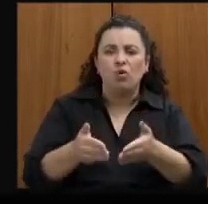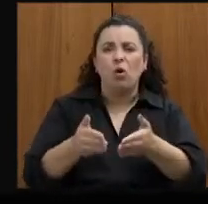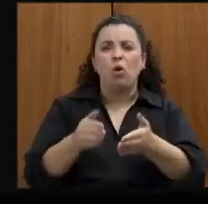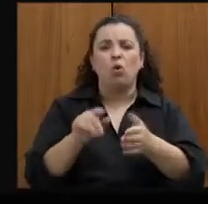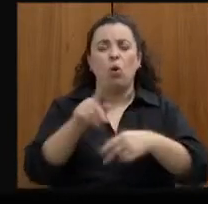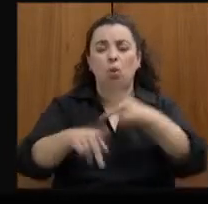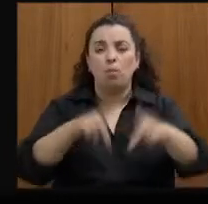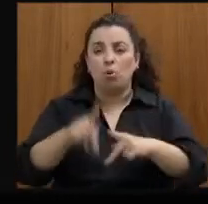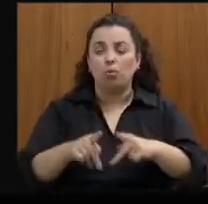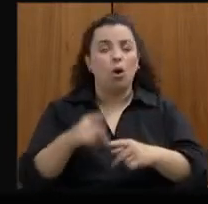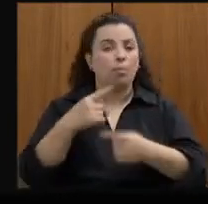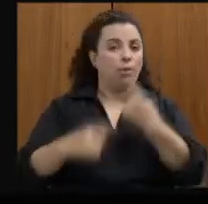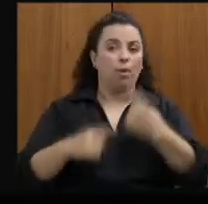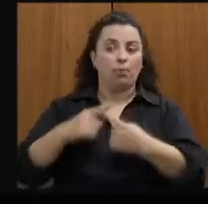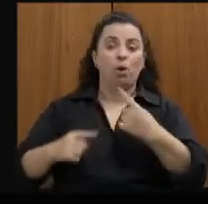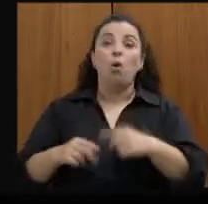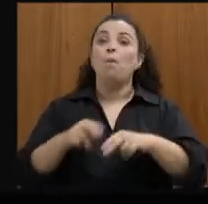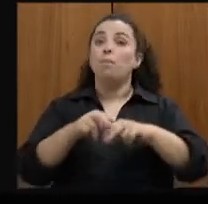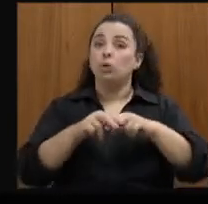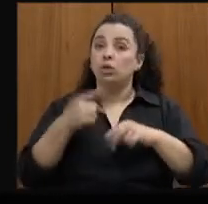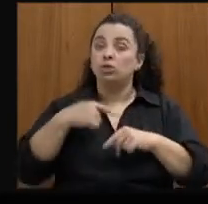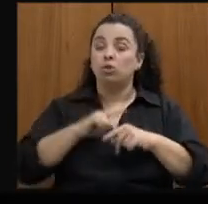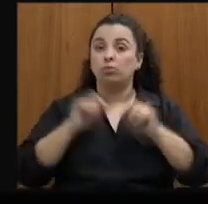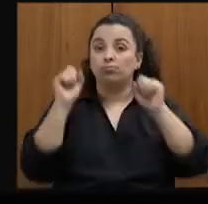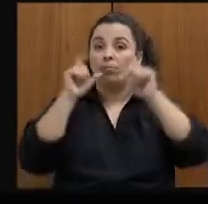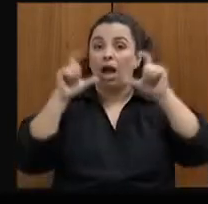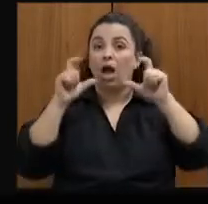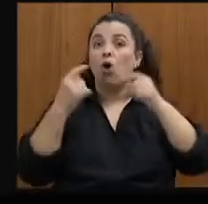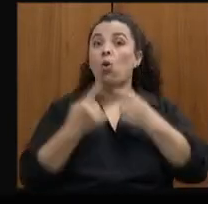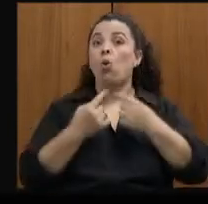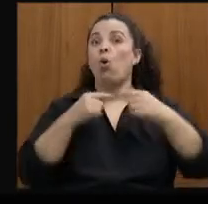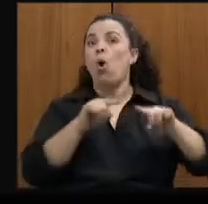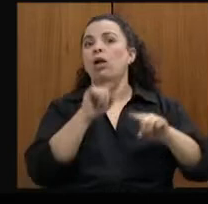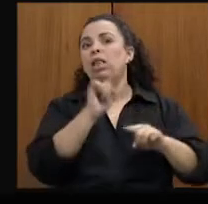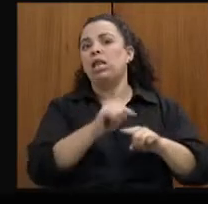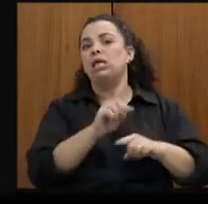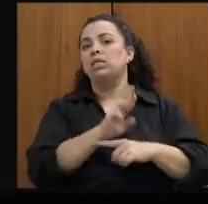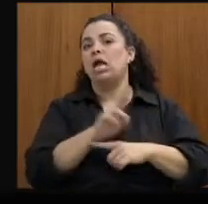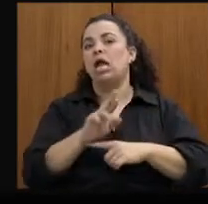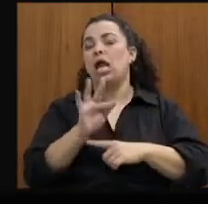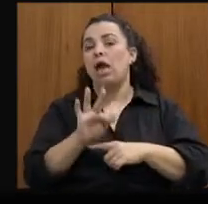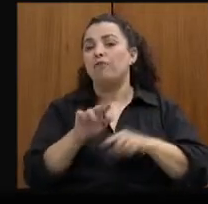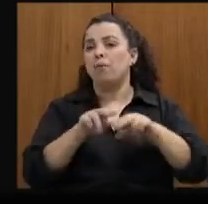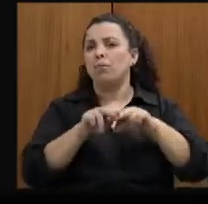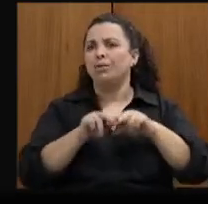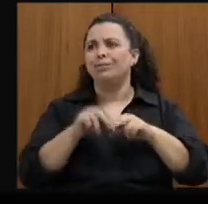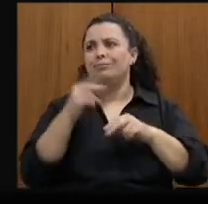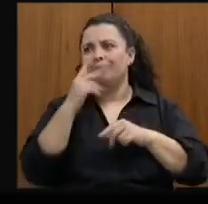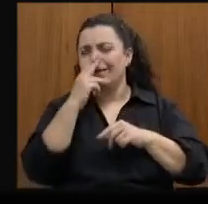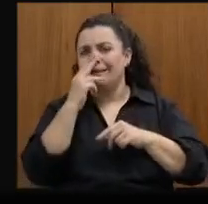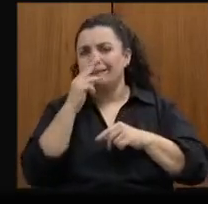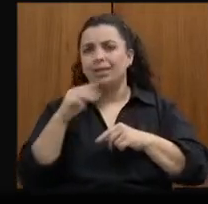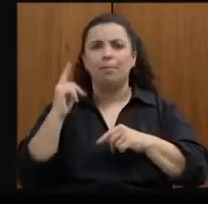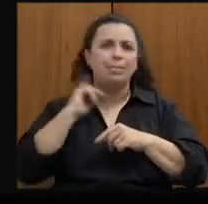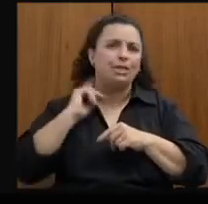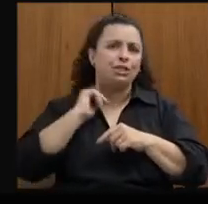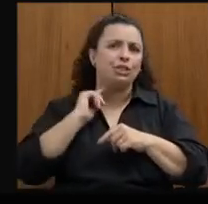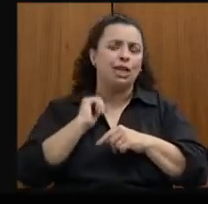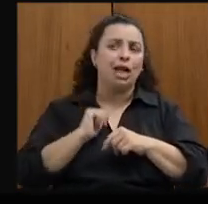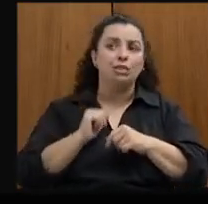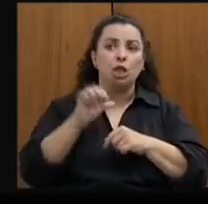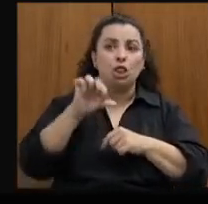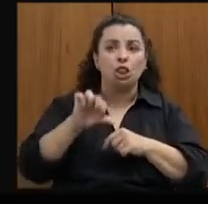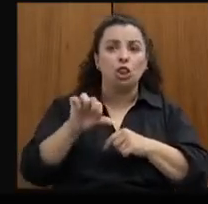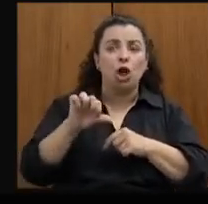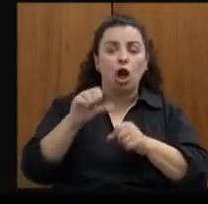de adesão ao regime de recuperação fiscal. Significa colocar Minas 9 anos na contramão da necessidade do povo